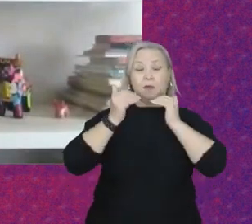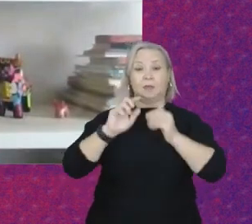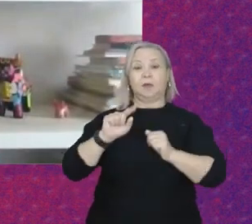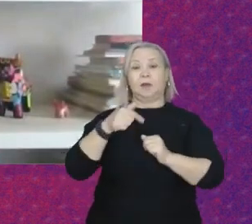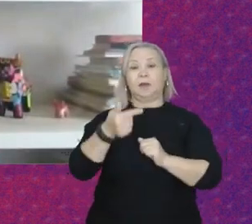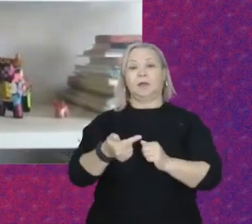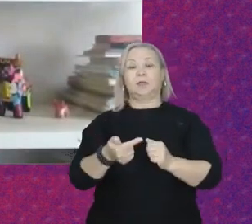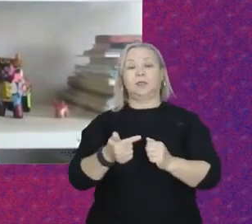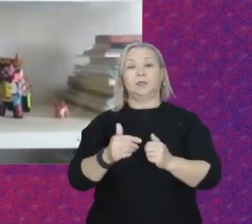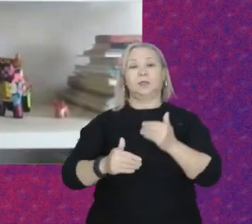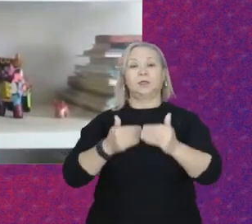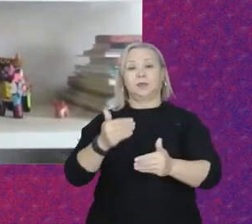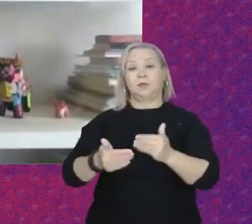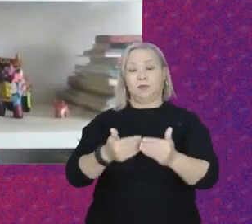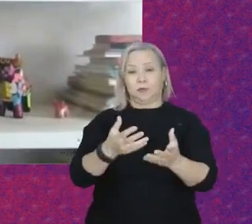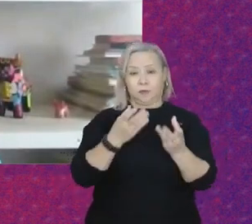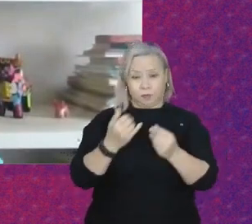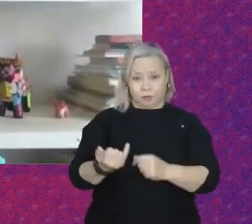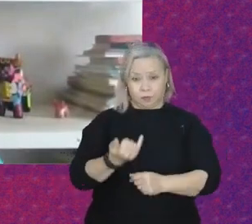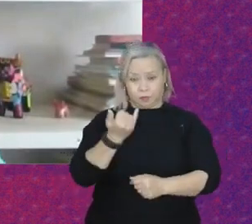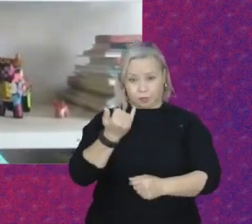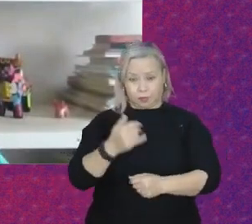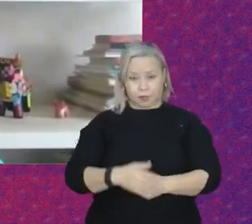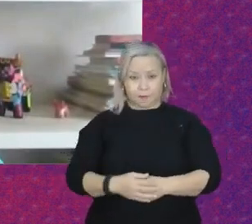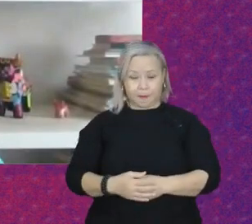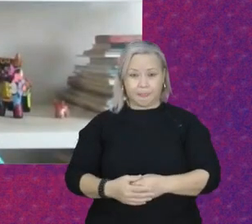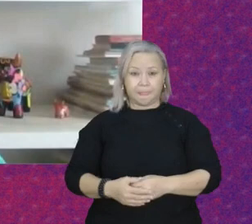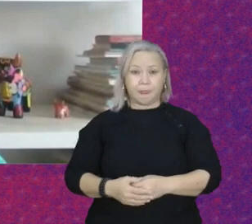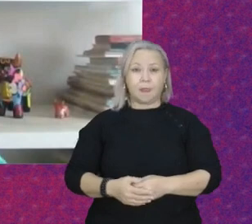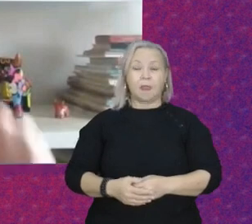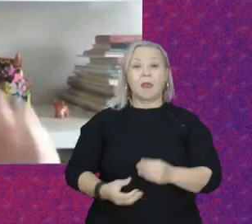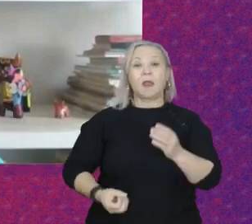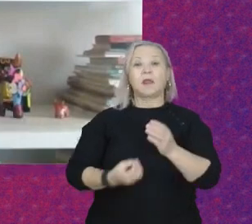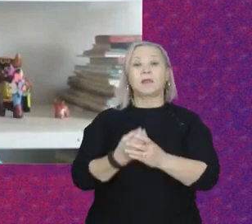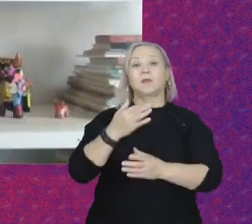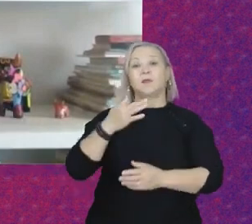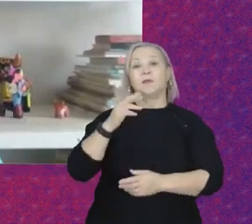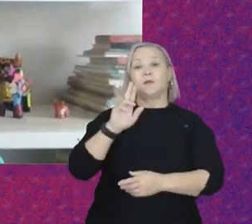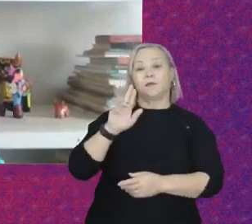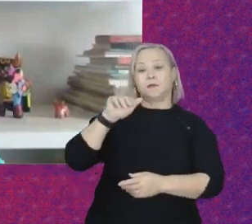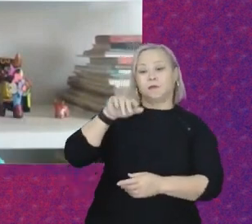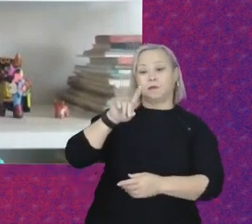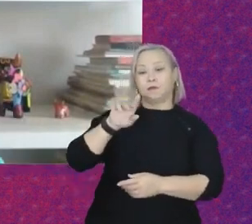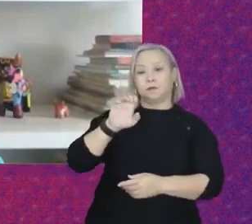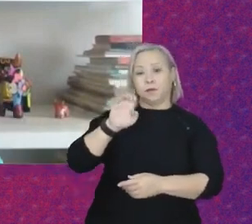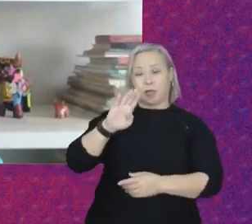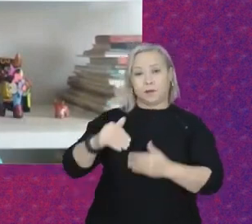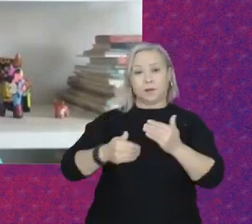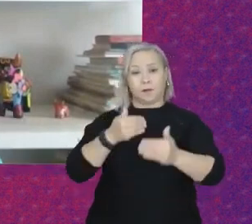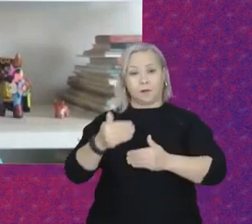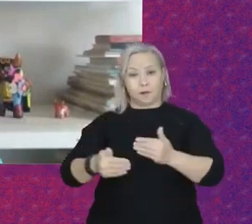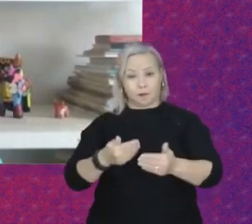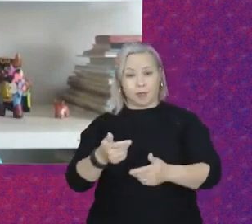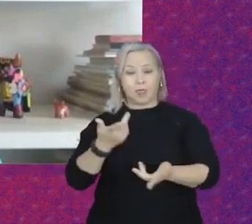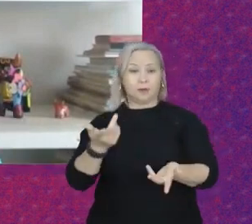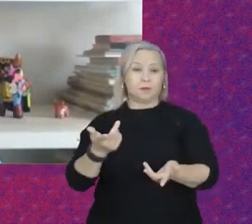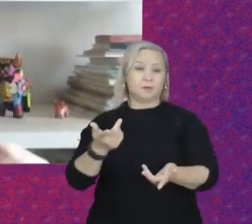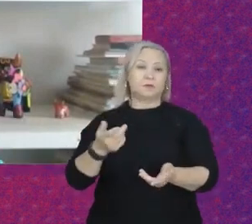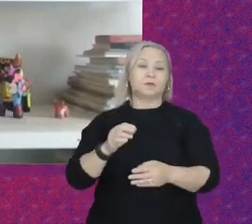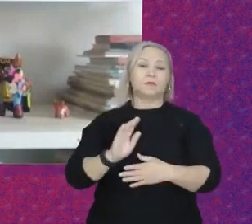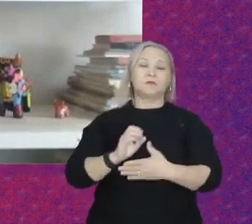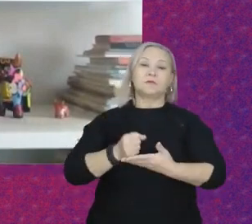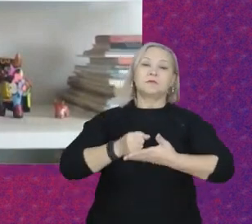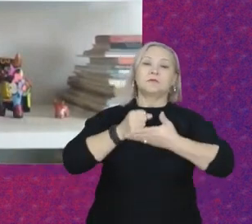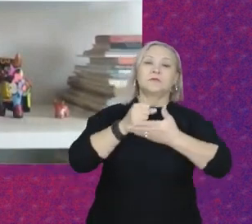um avanço muito importante é a criação do Fundeb, que é o Fundo de Desenvolvimento e Manutenção da Educação